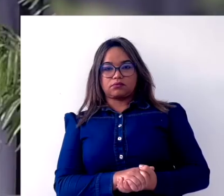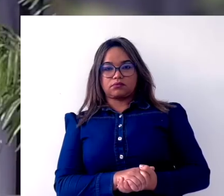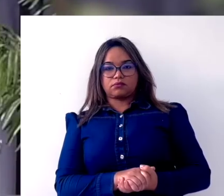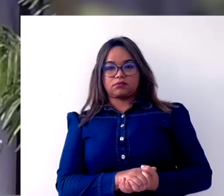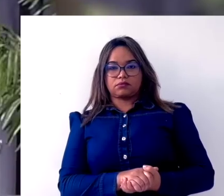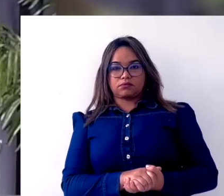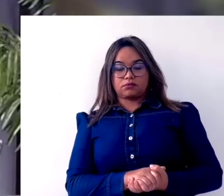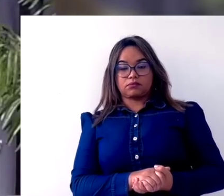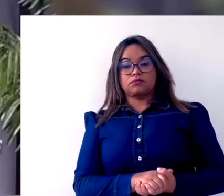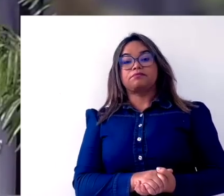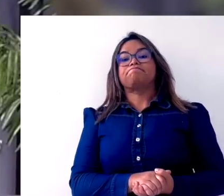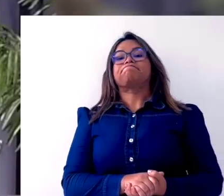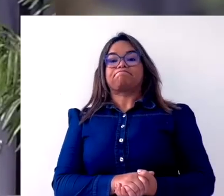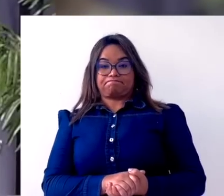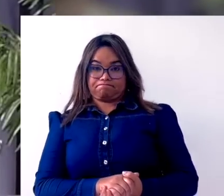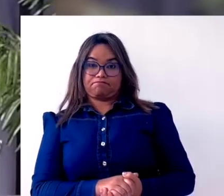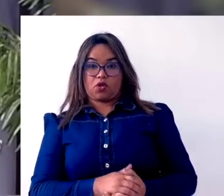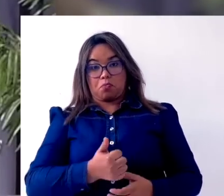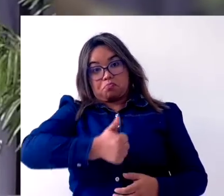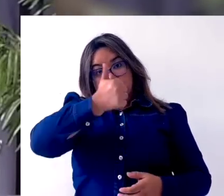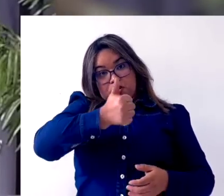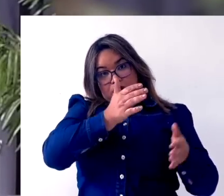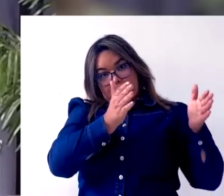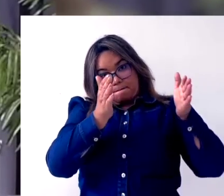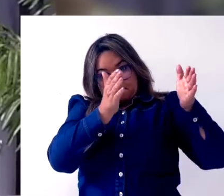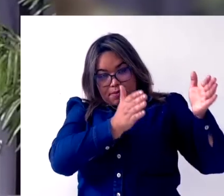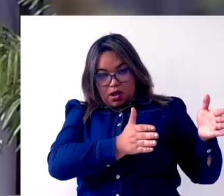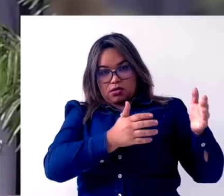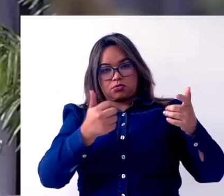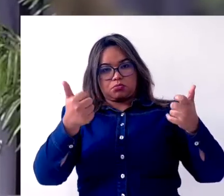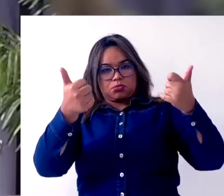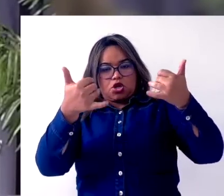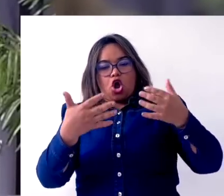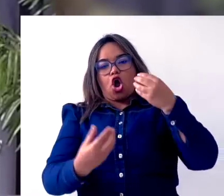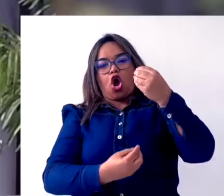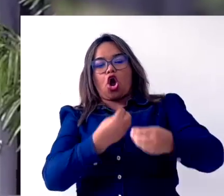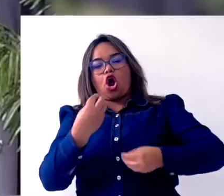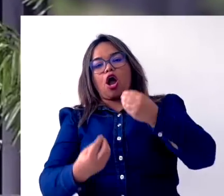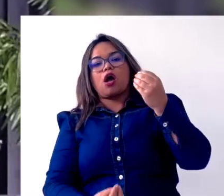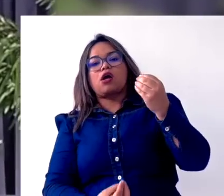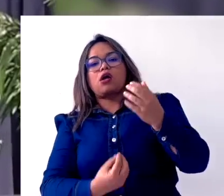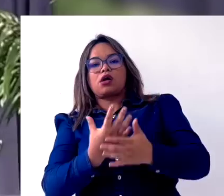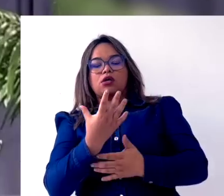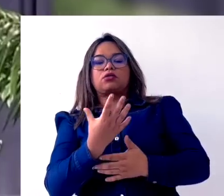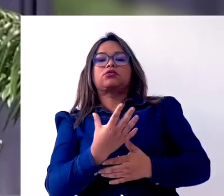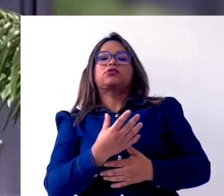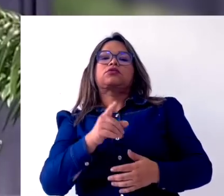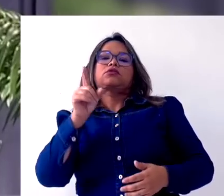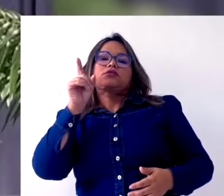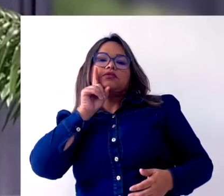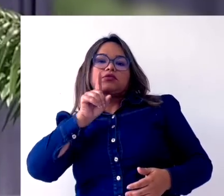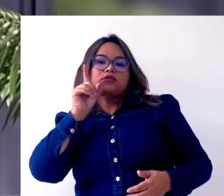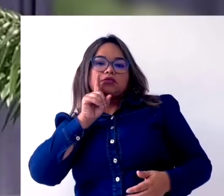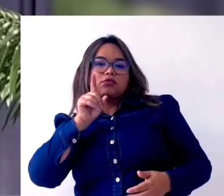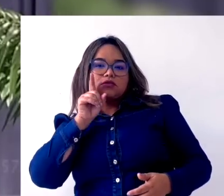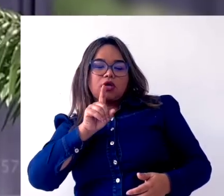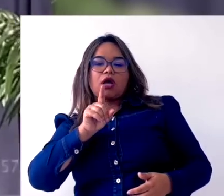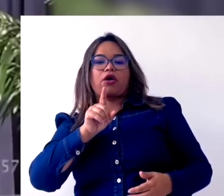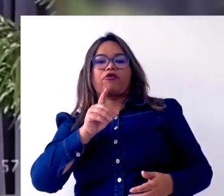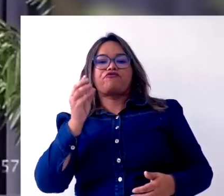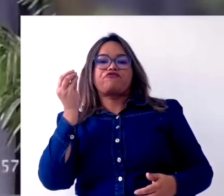Bem, na nossa sessão anterior, nós vimos como surgiram os Estados Unidos, nós vimos os princípios do poder